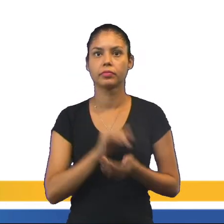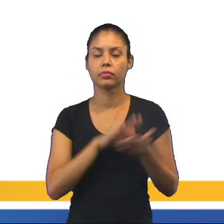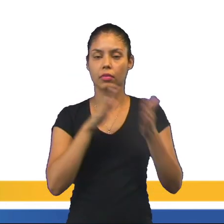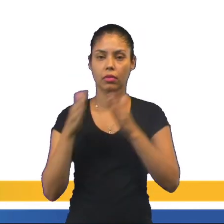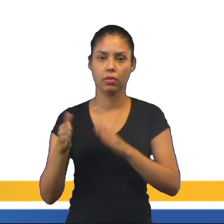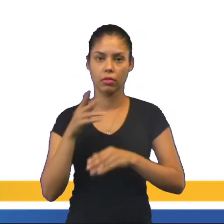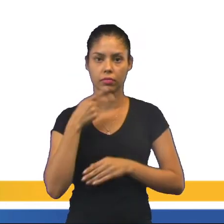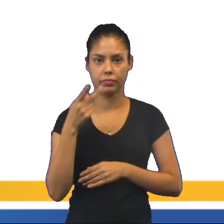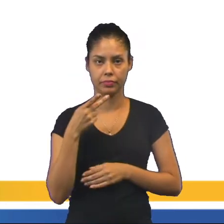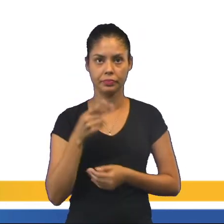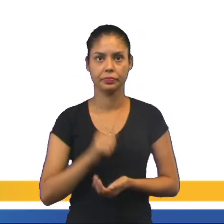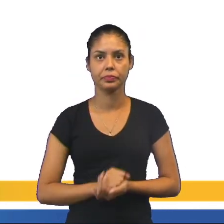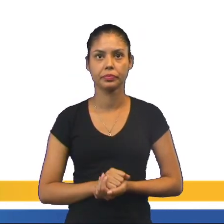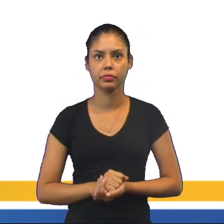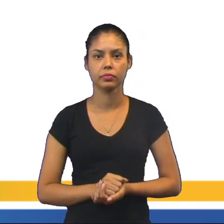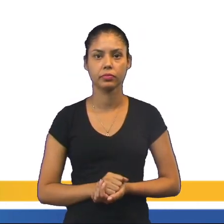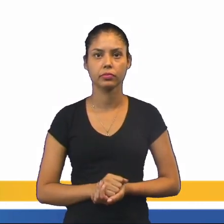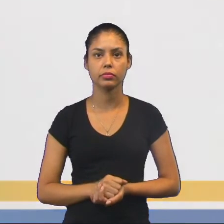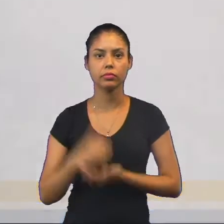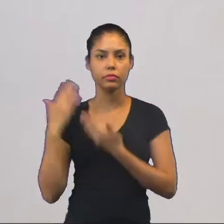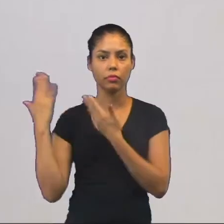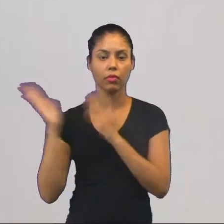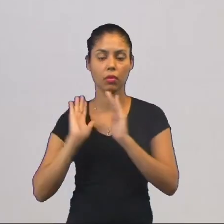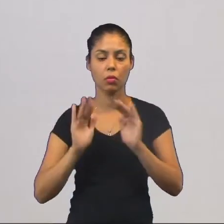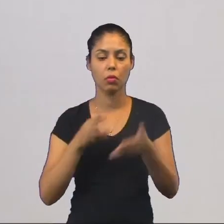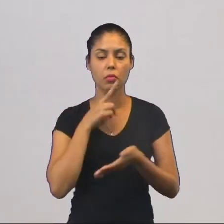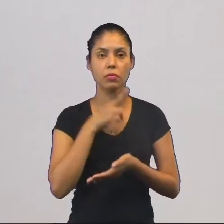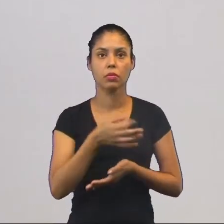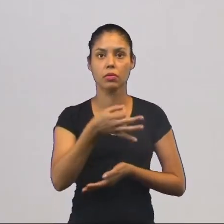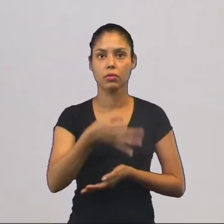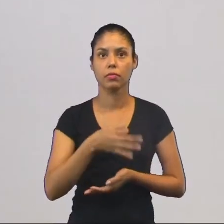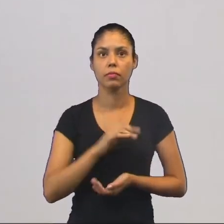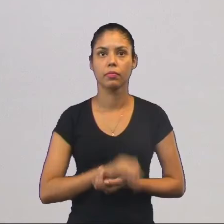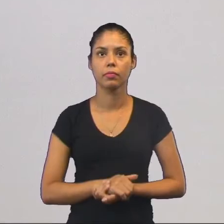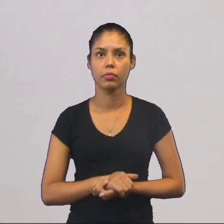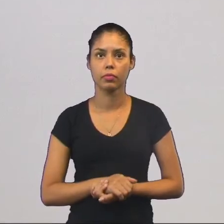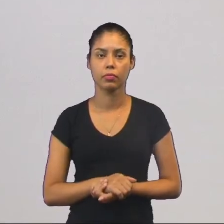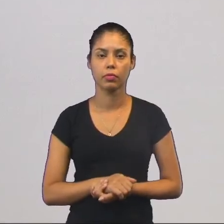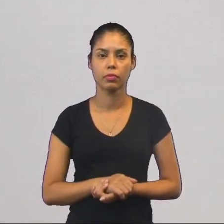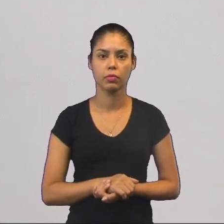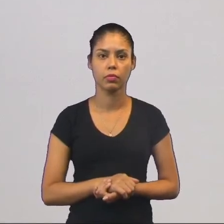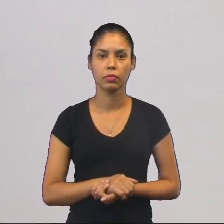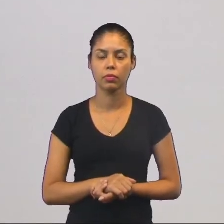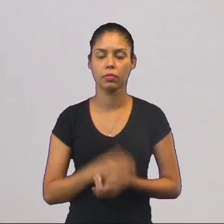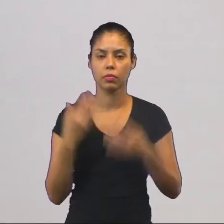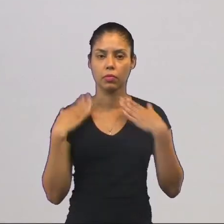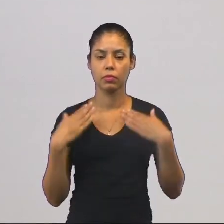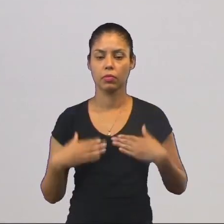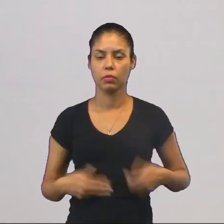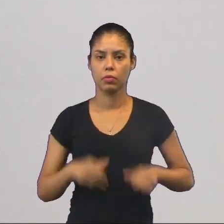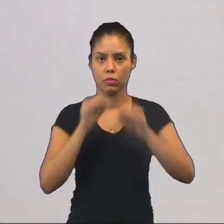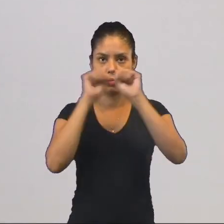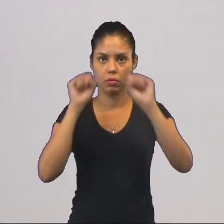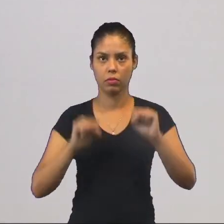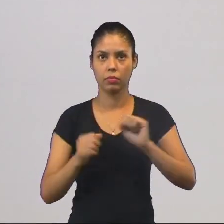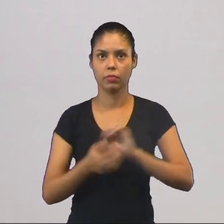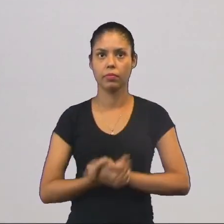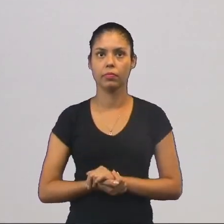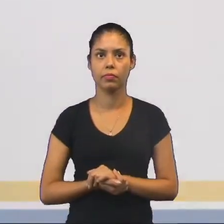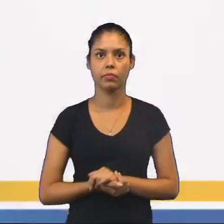parte correspondente? E aí, qual que é a resposta correta em relação à anatomia do sistema respiratório?